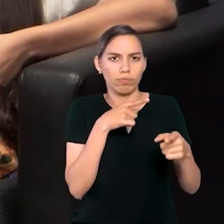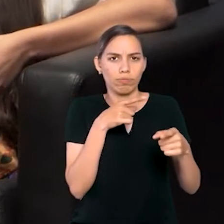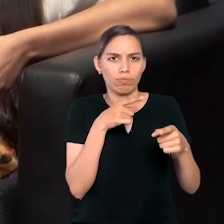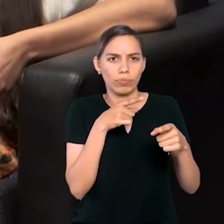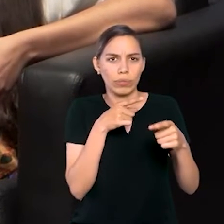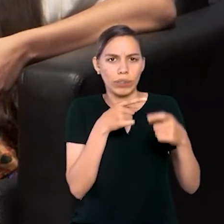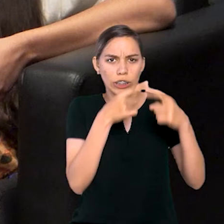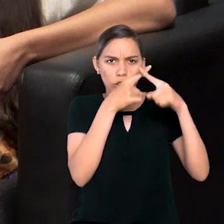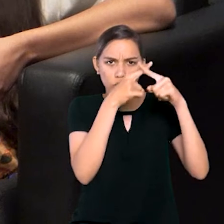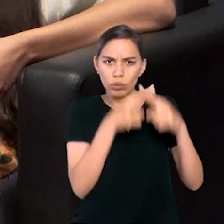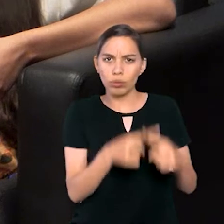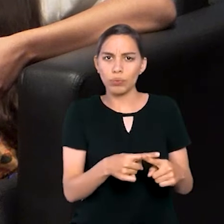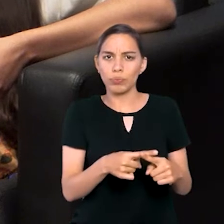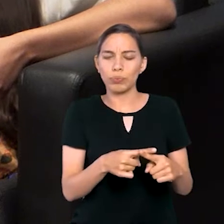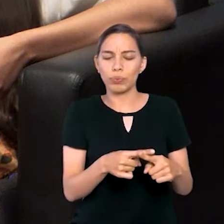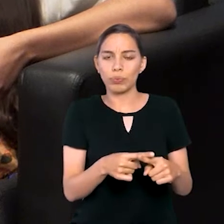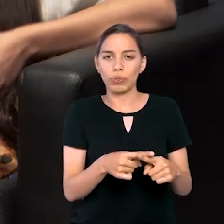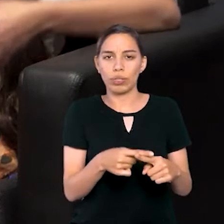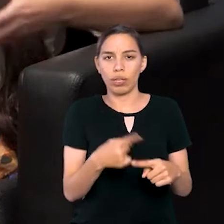busco me